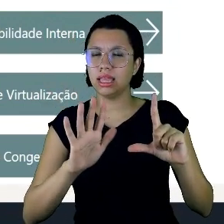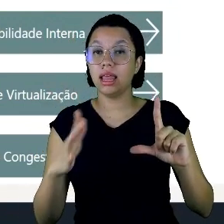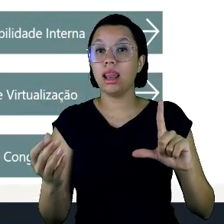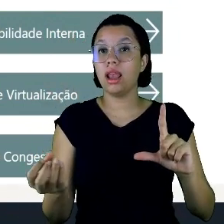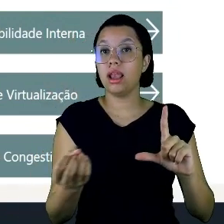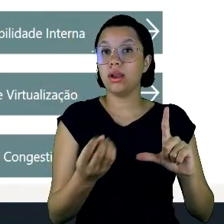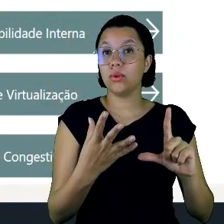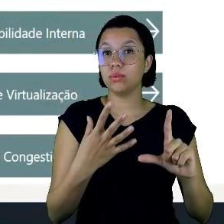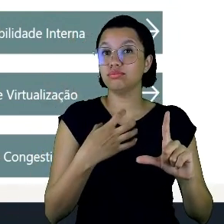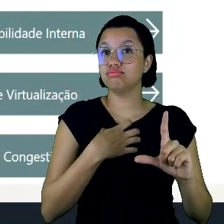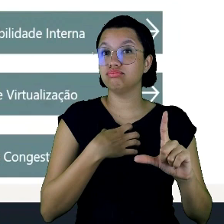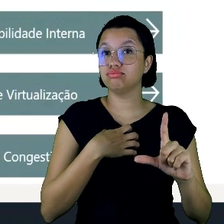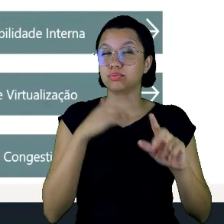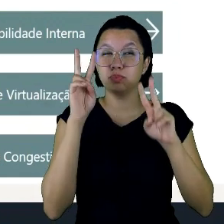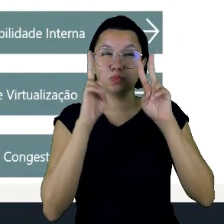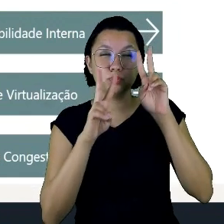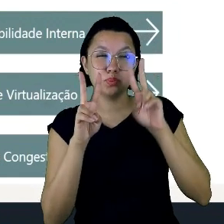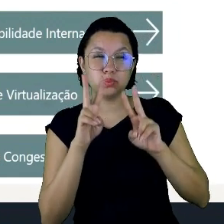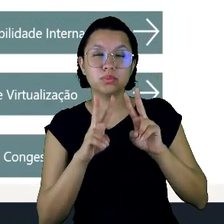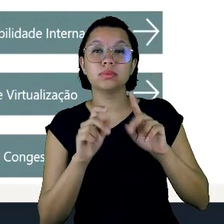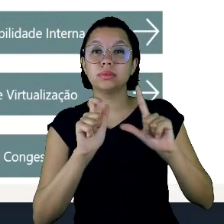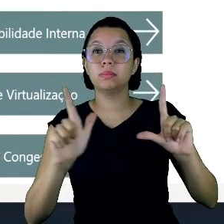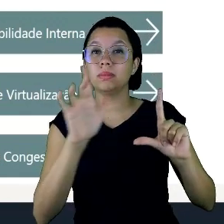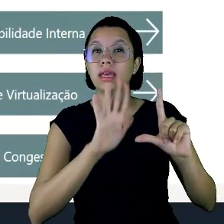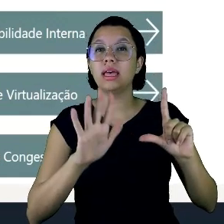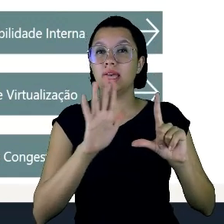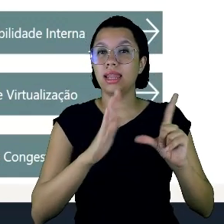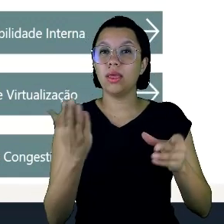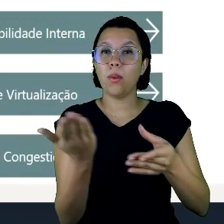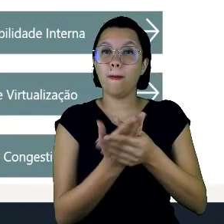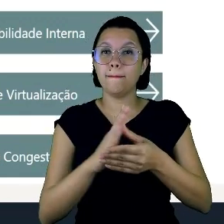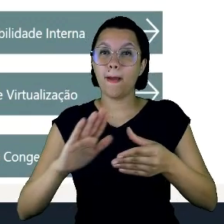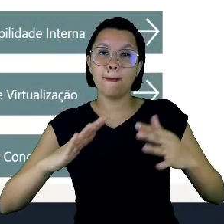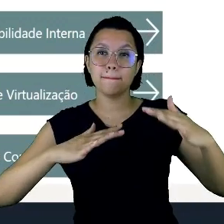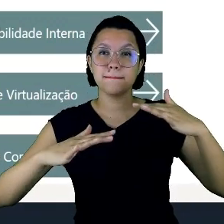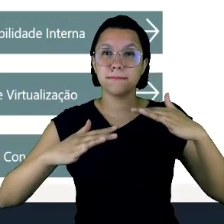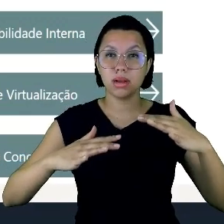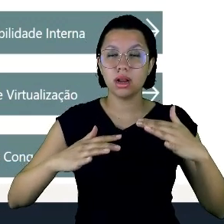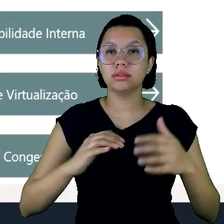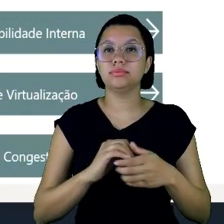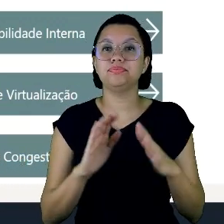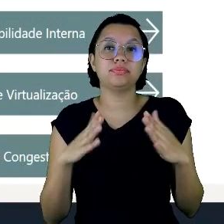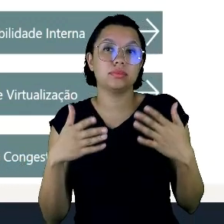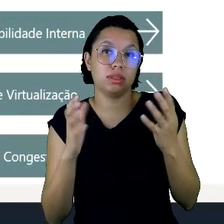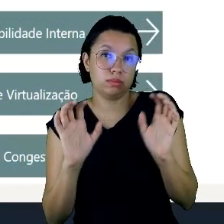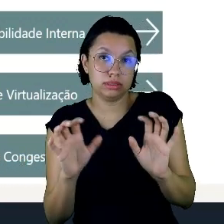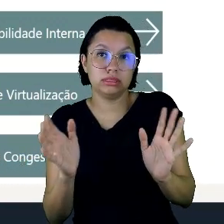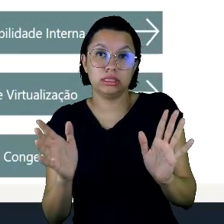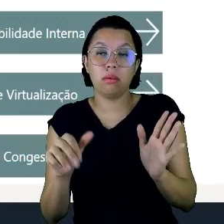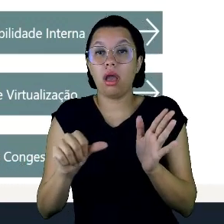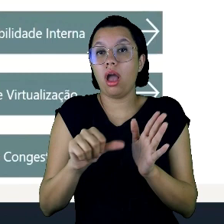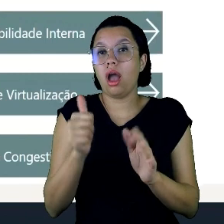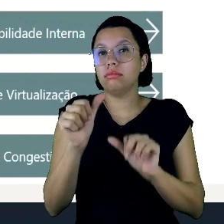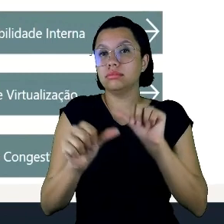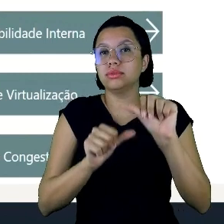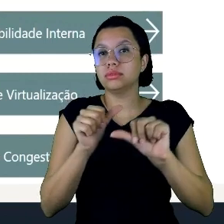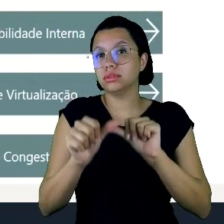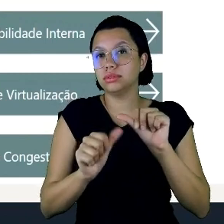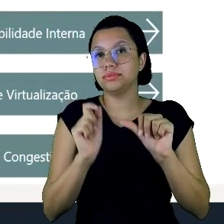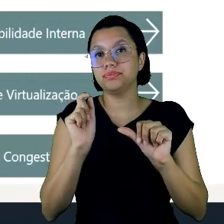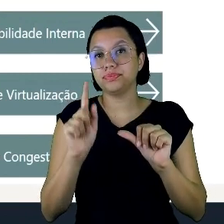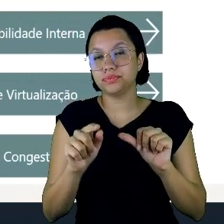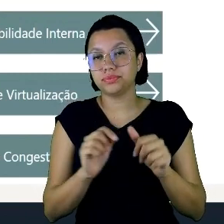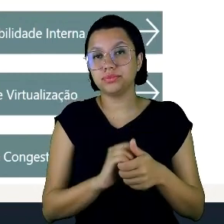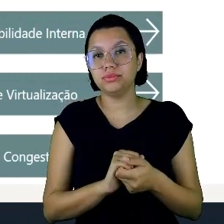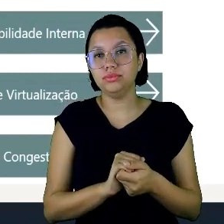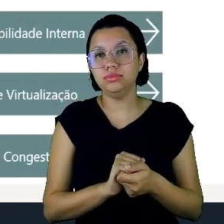O novo visual do painel de movimentação processual do tribunal. Então, assim, uma primeira alteração é